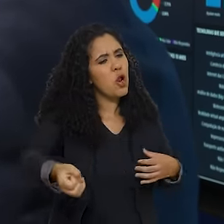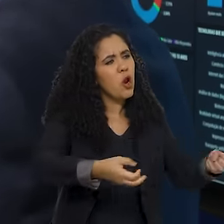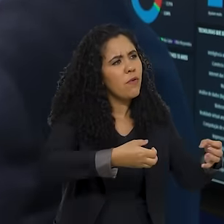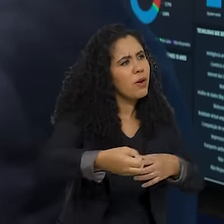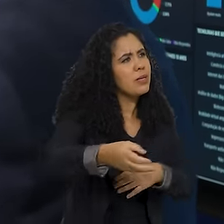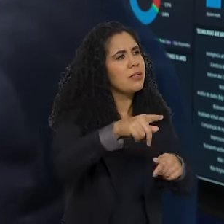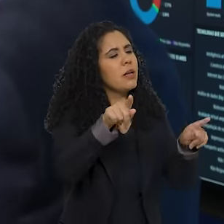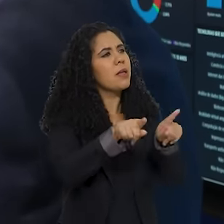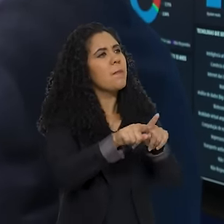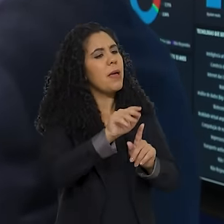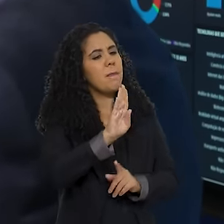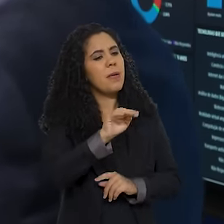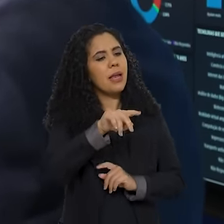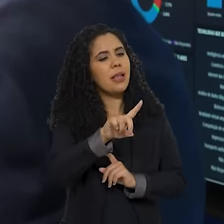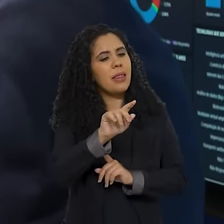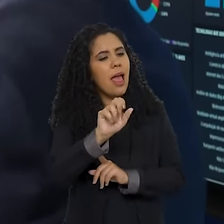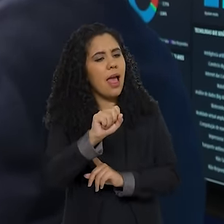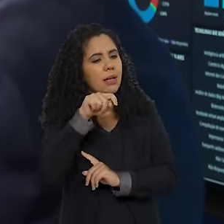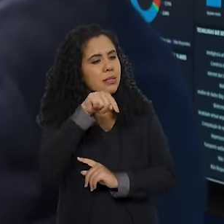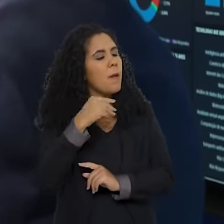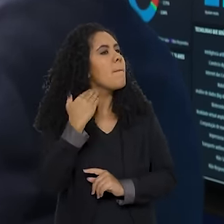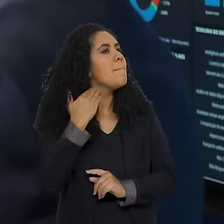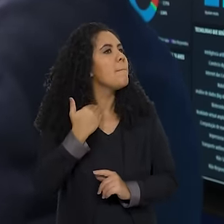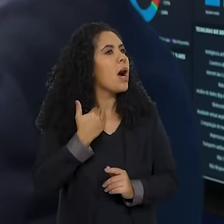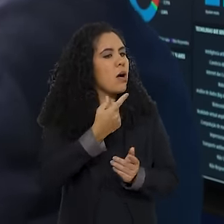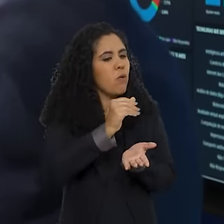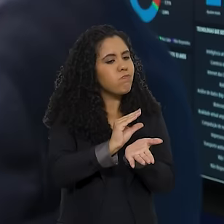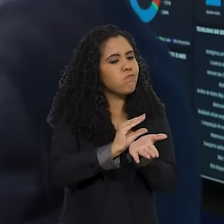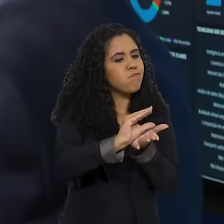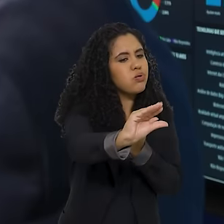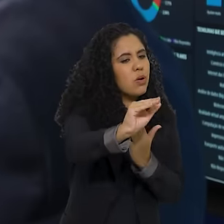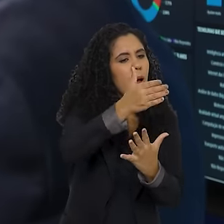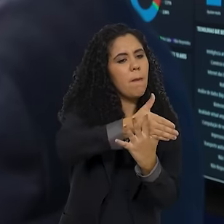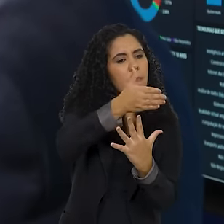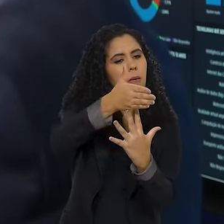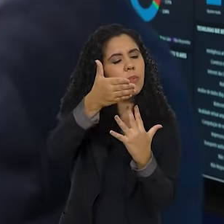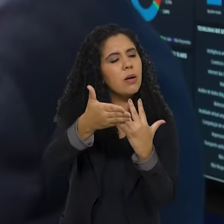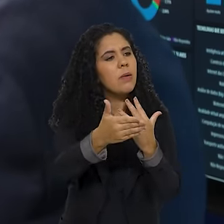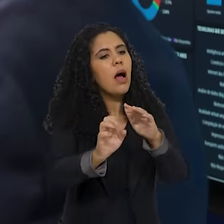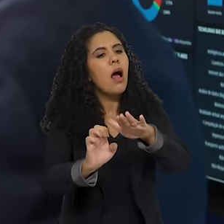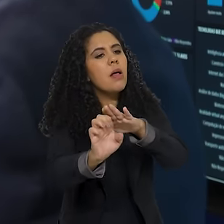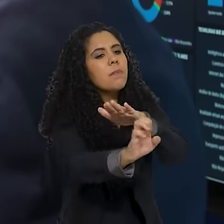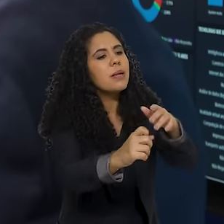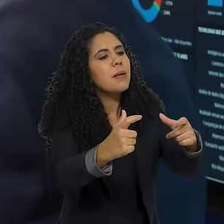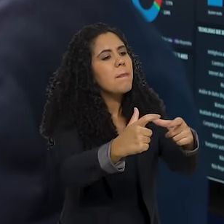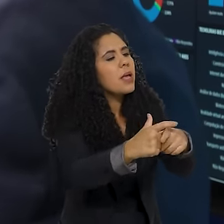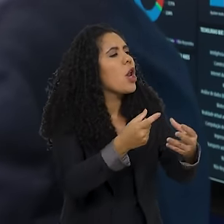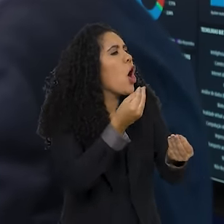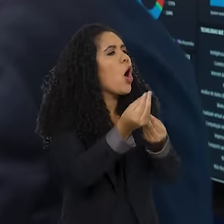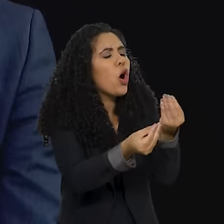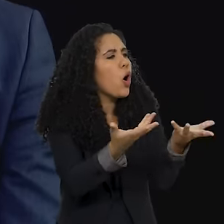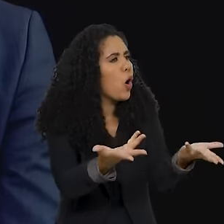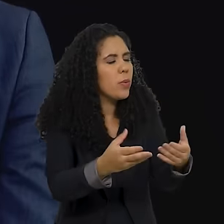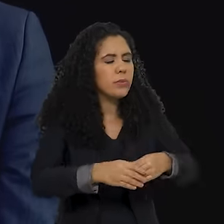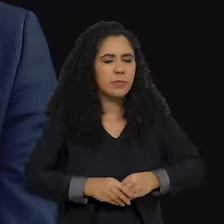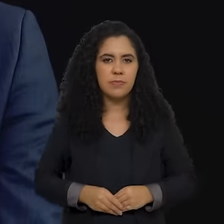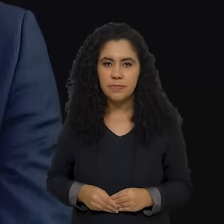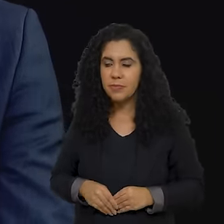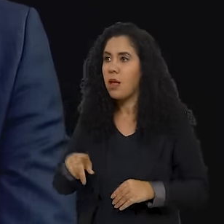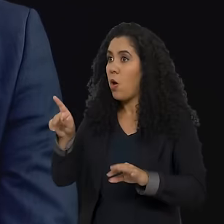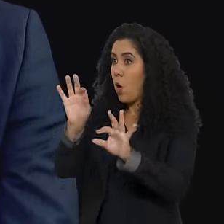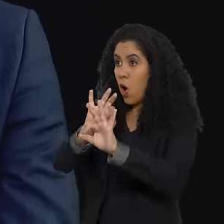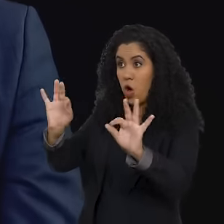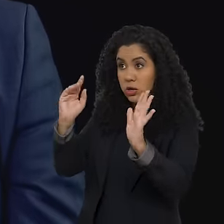em financiamento, BNDES, a gente já pensa em grandes empresas. As pequenas empresas, como entram nesse processo? Não,